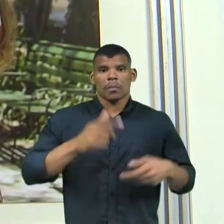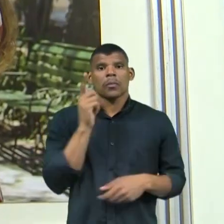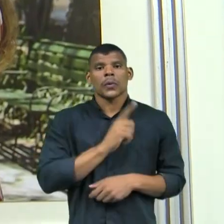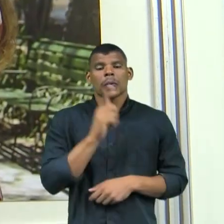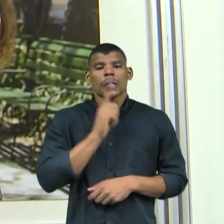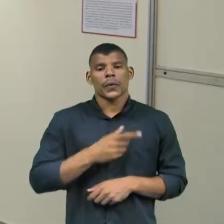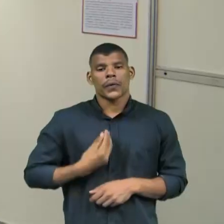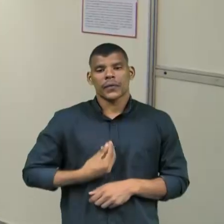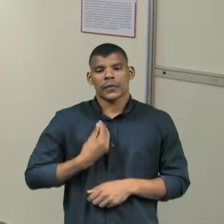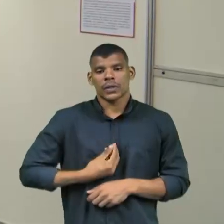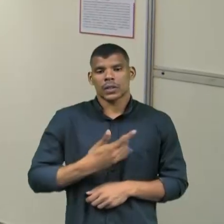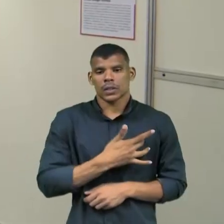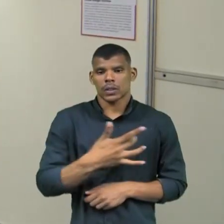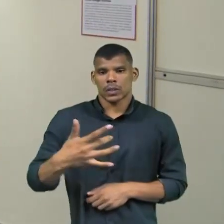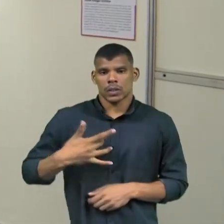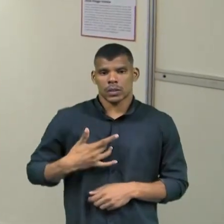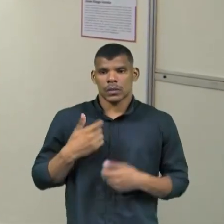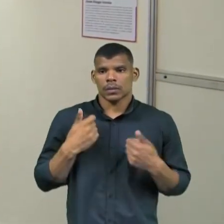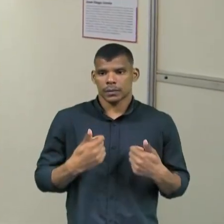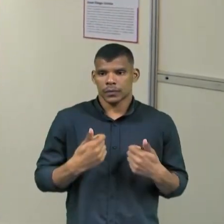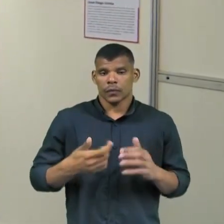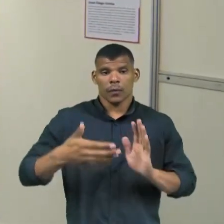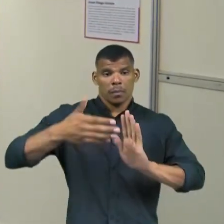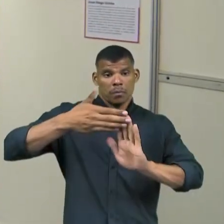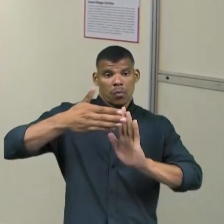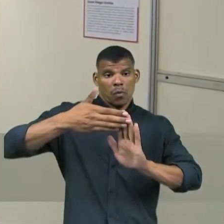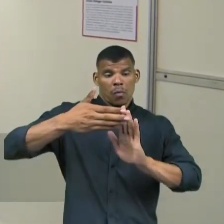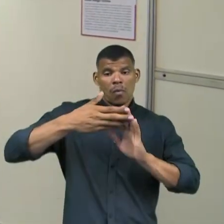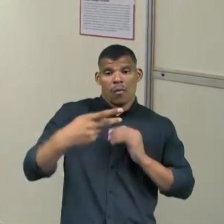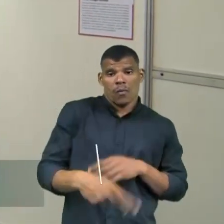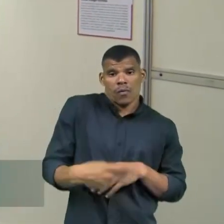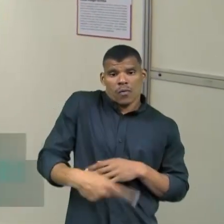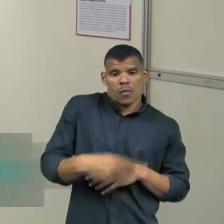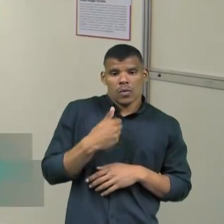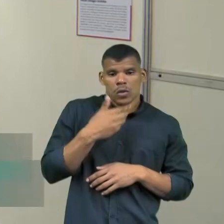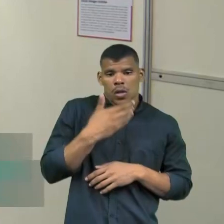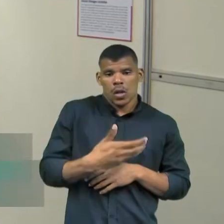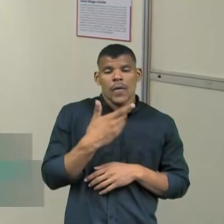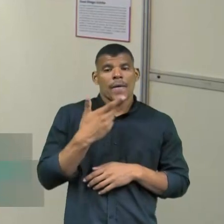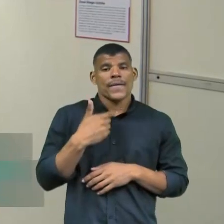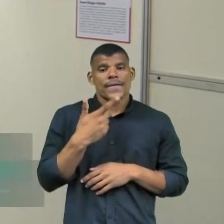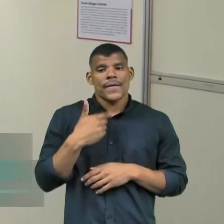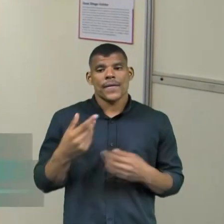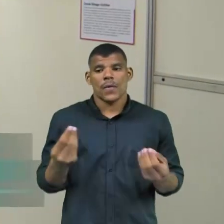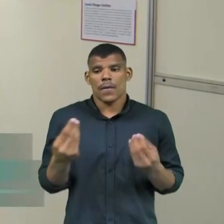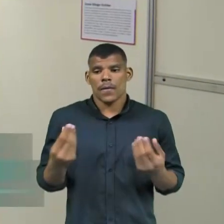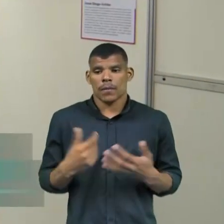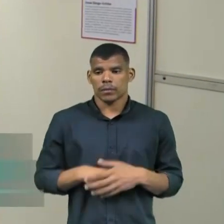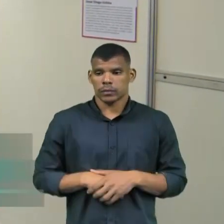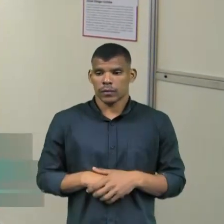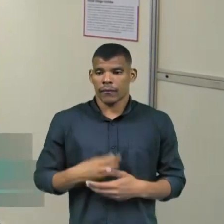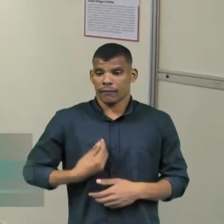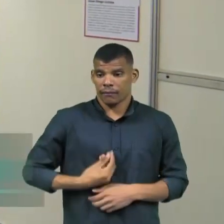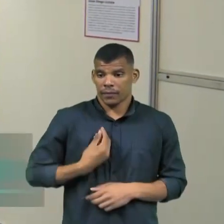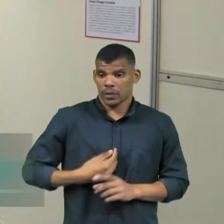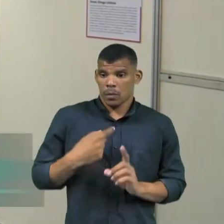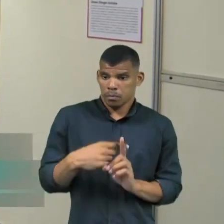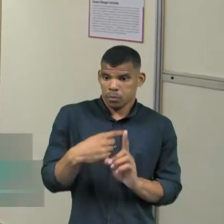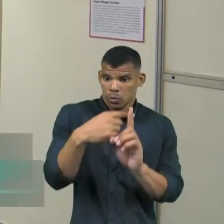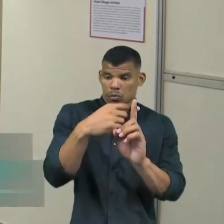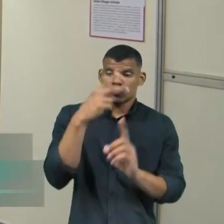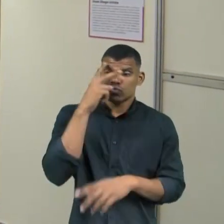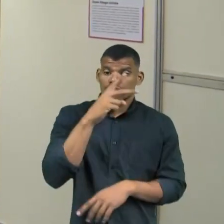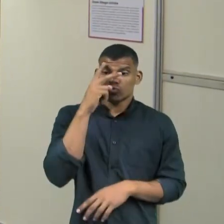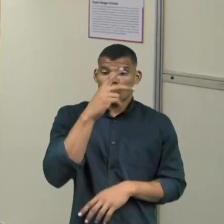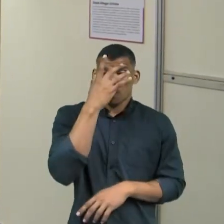vida saudável. A gente traz essa proposta do Dezembro Vermelho do Hospital São José através da exposição Vidas Positivas, Histórias de Quem Vive com